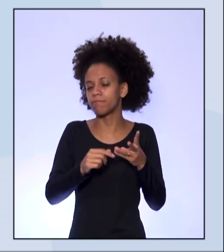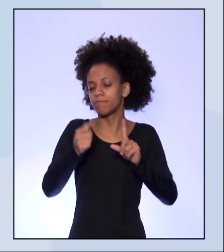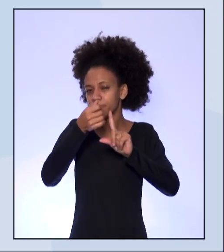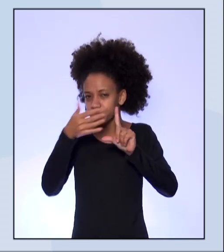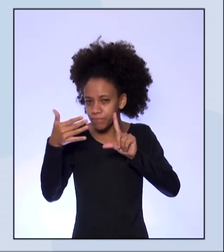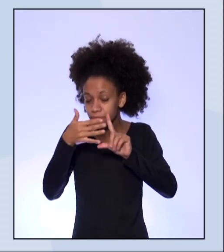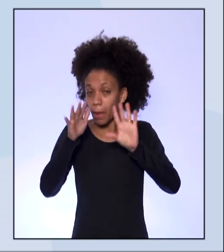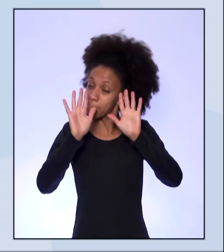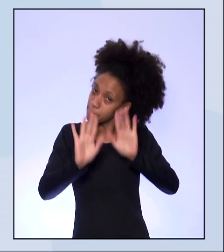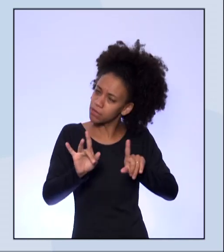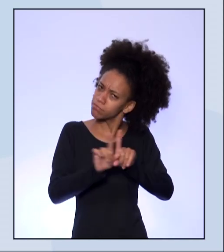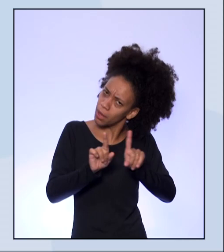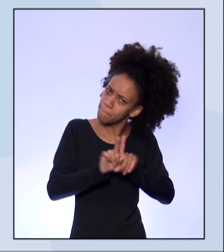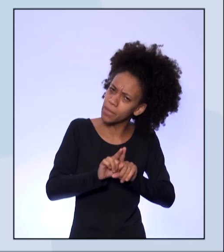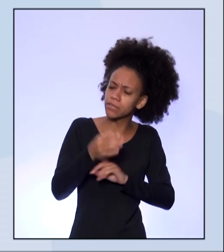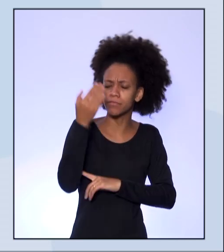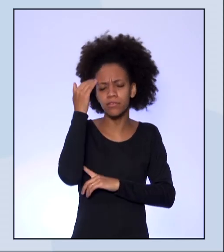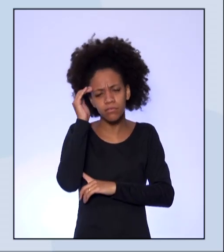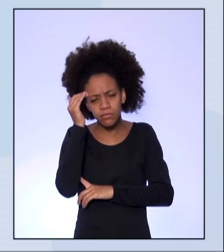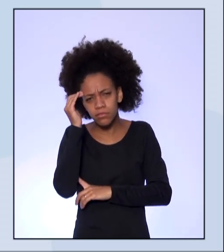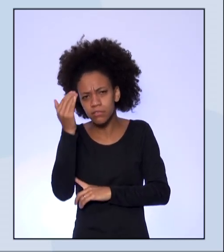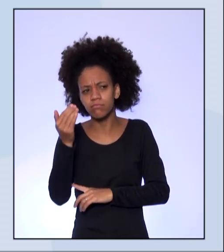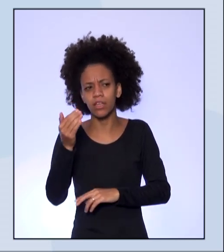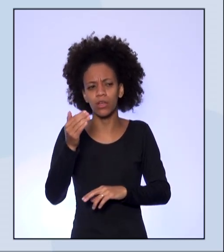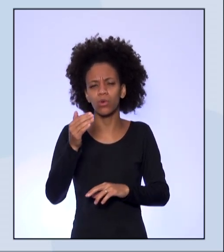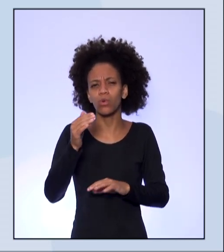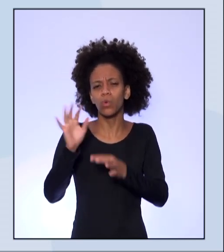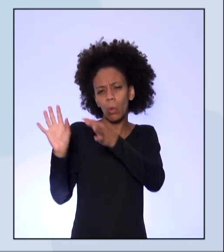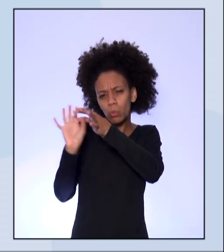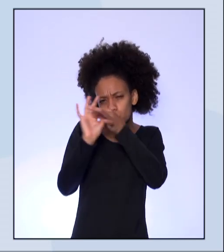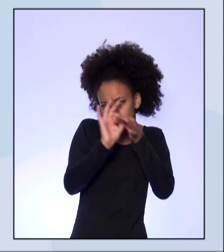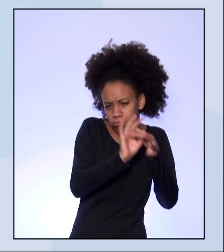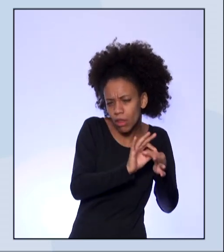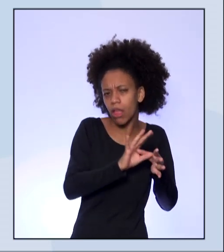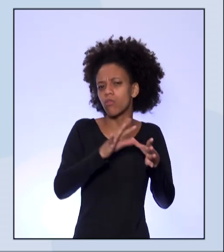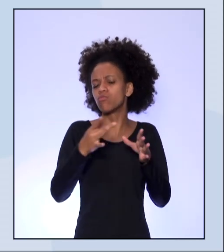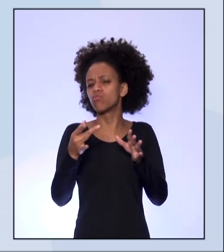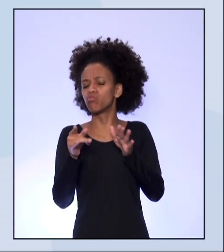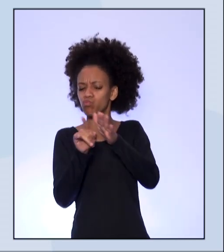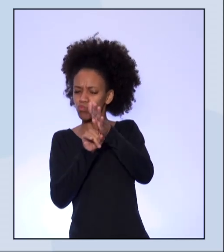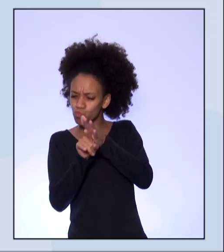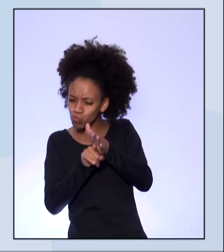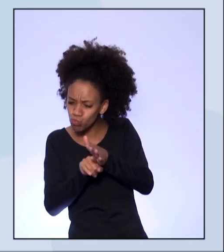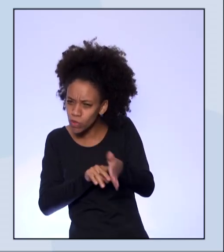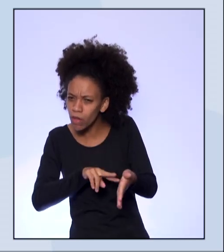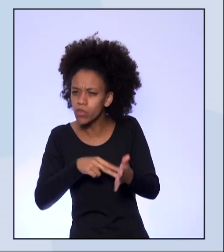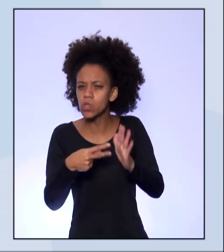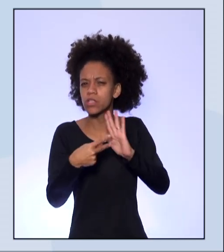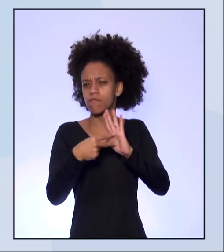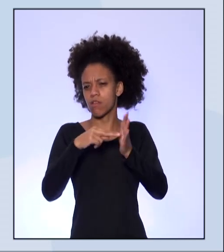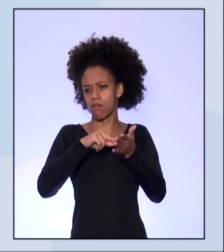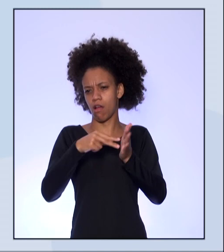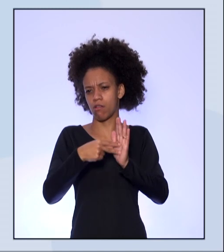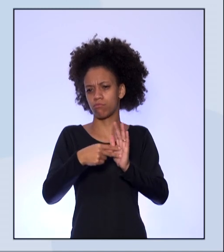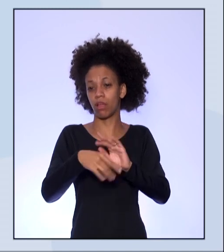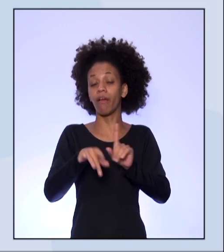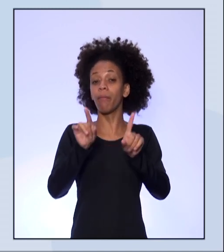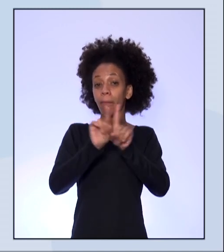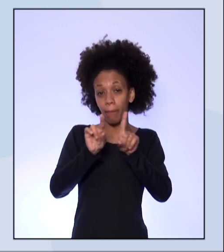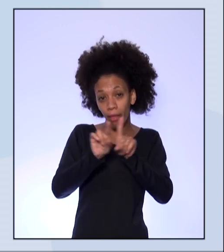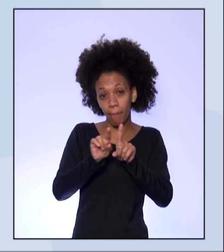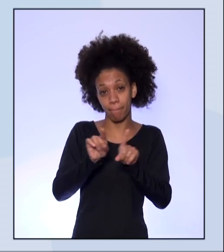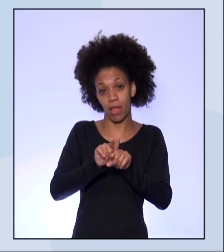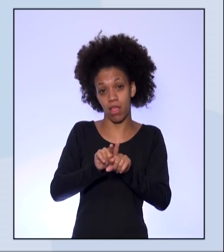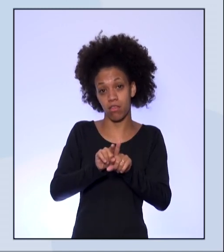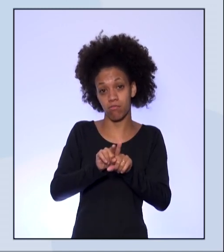também compreender o sentido global do texto, buscando o significado da ironia, da crítica e humor, e